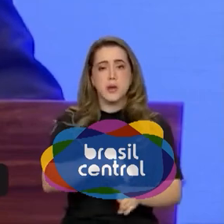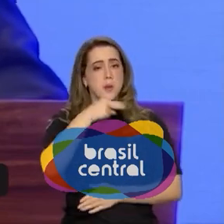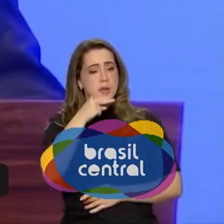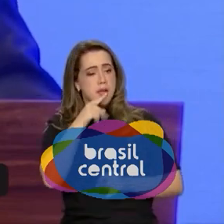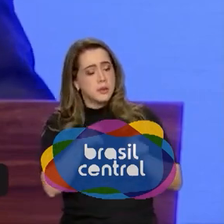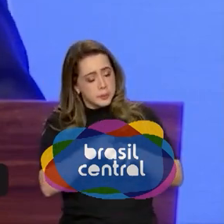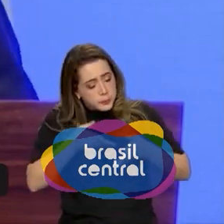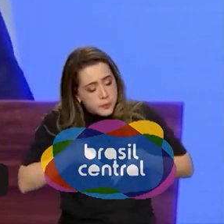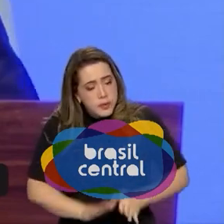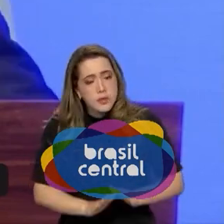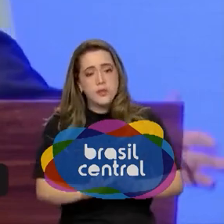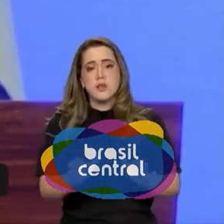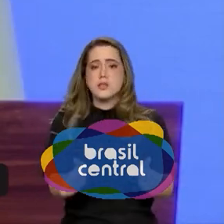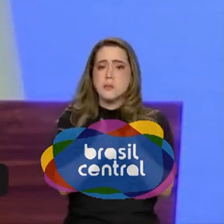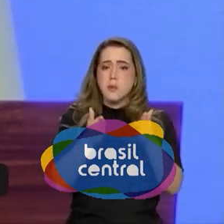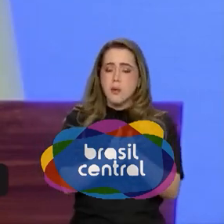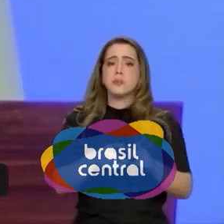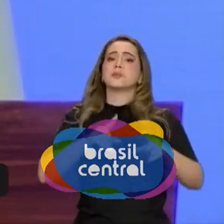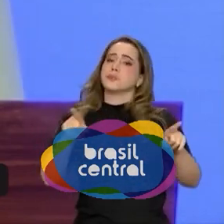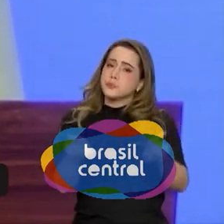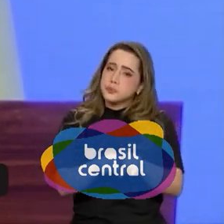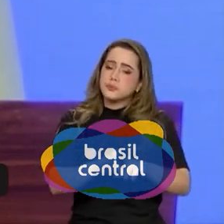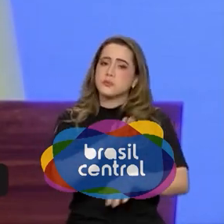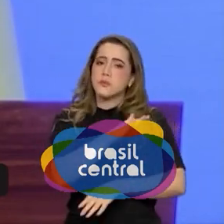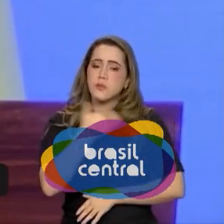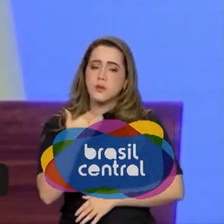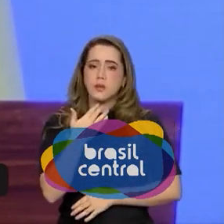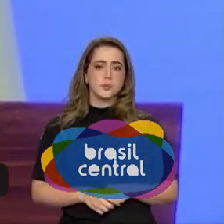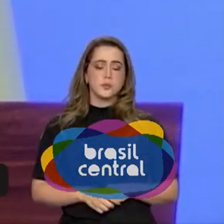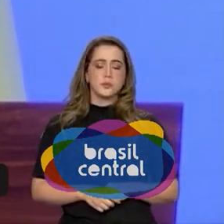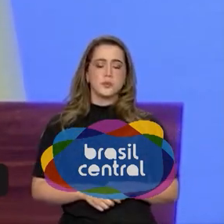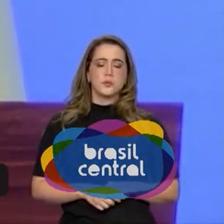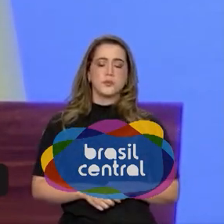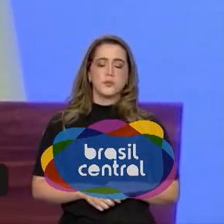morre pobre. É possível?